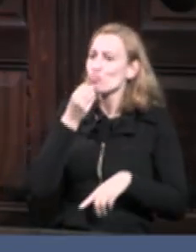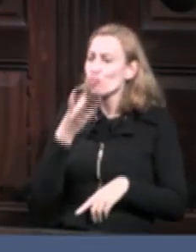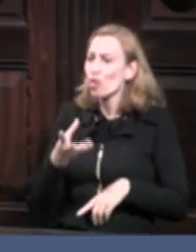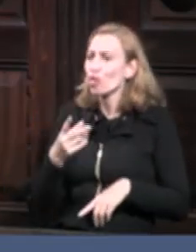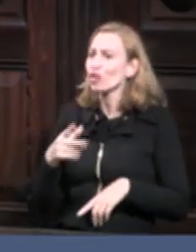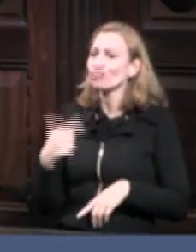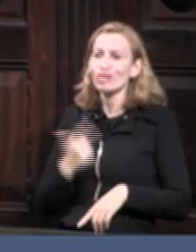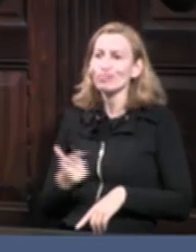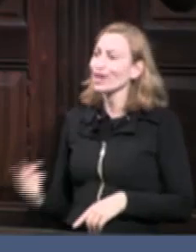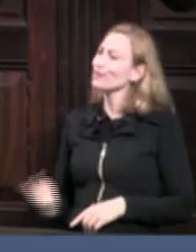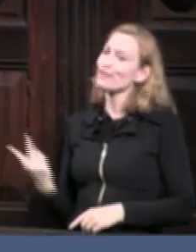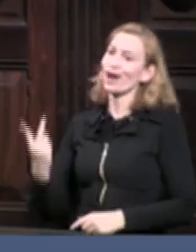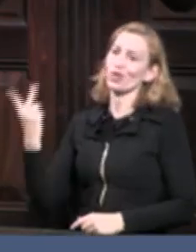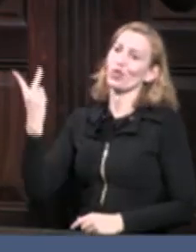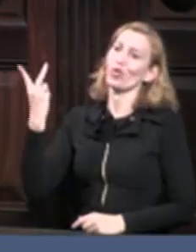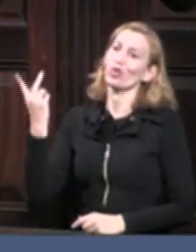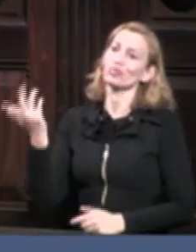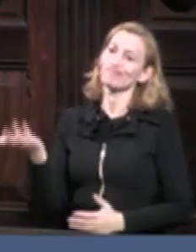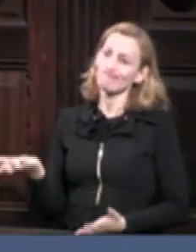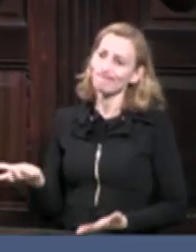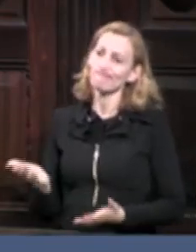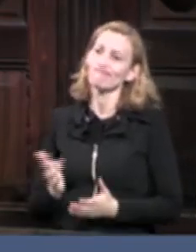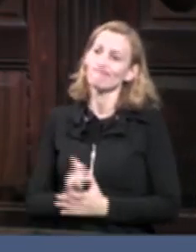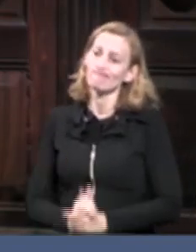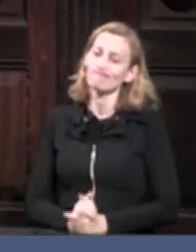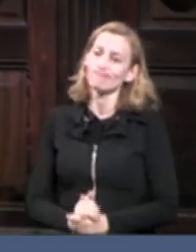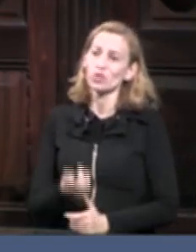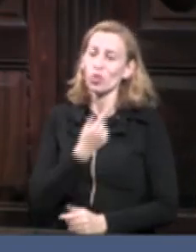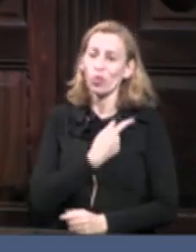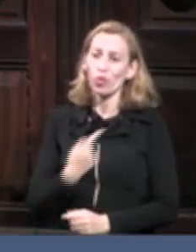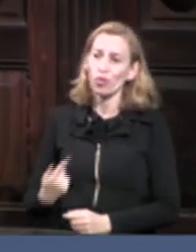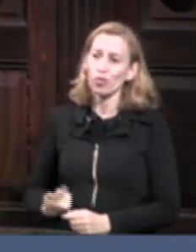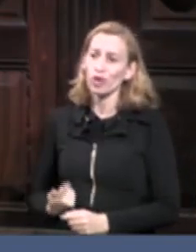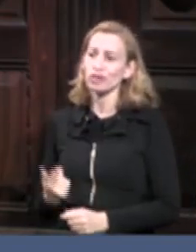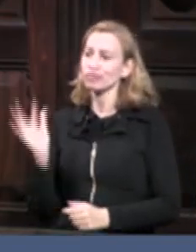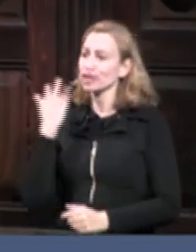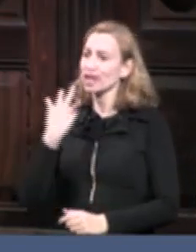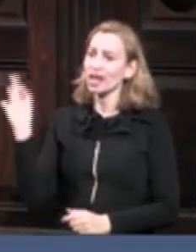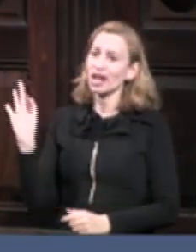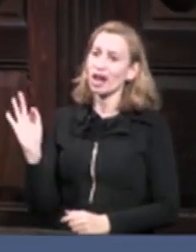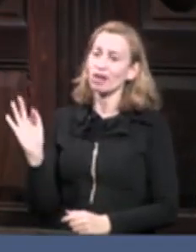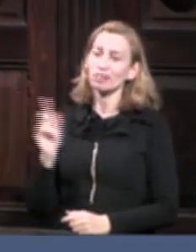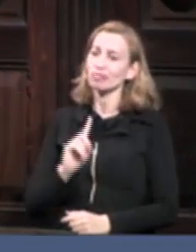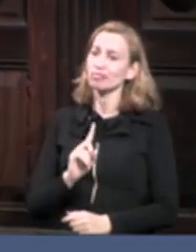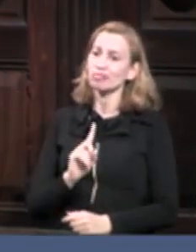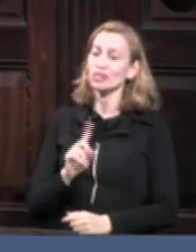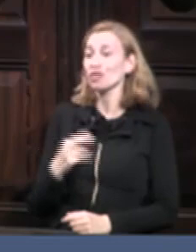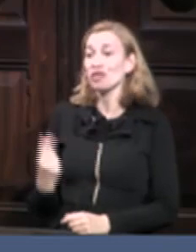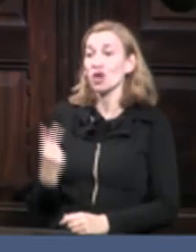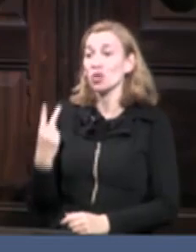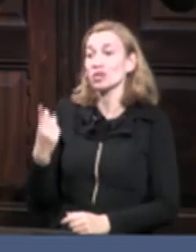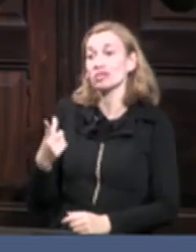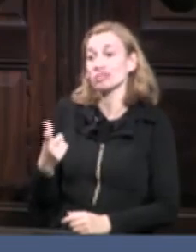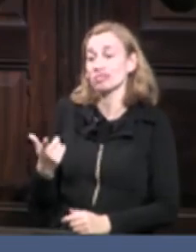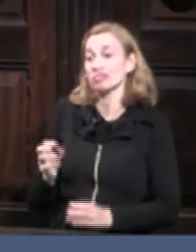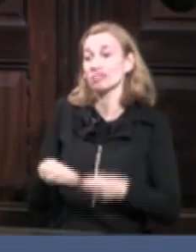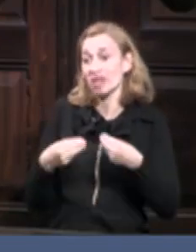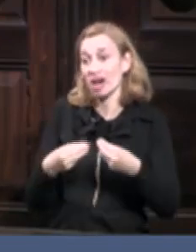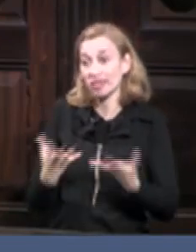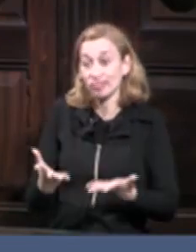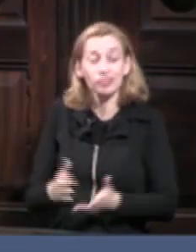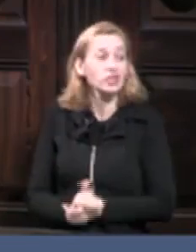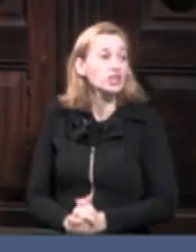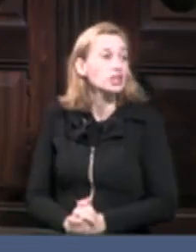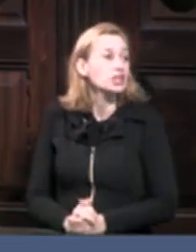devido trato, principalmente por parte do governo federal. Algumas ações já foram tomadas em Brasília,